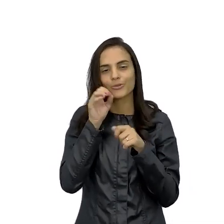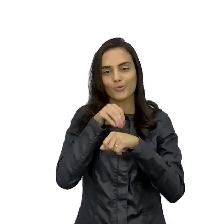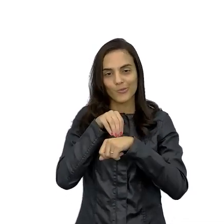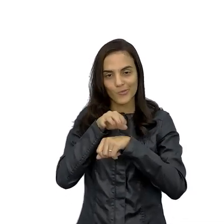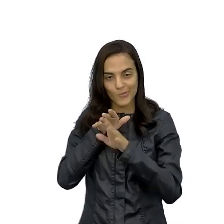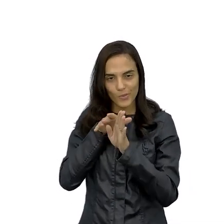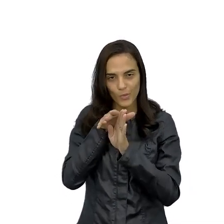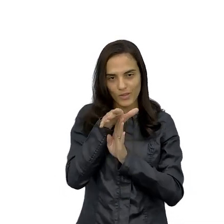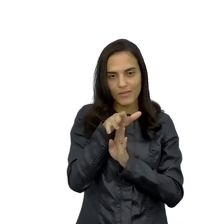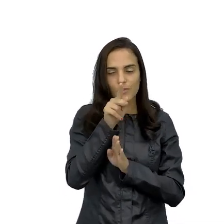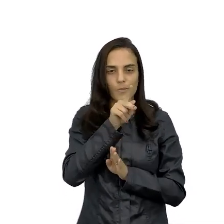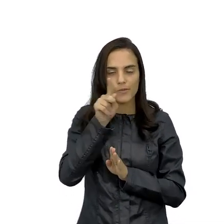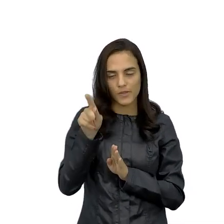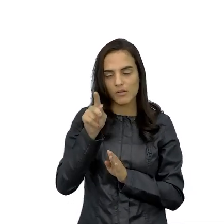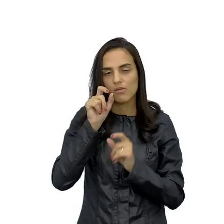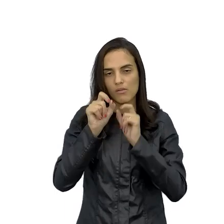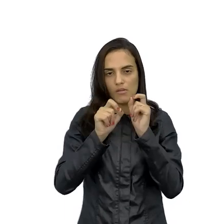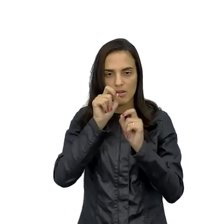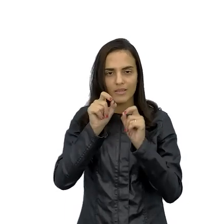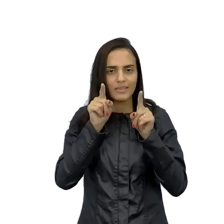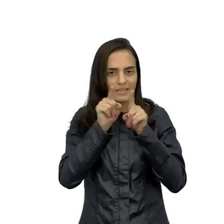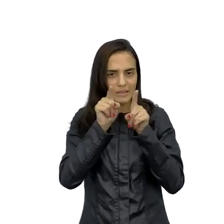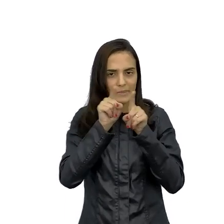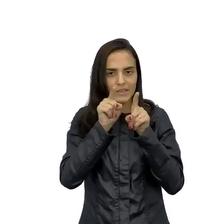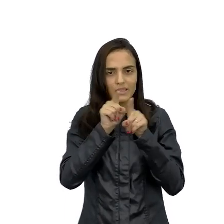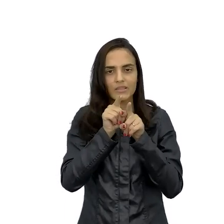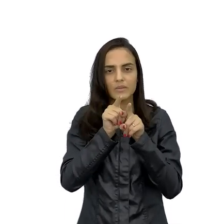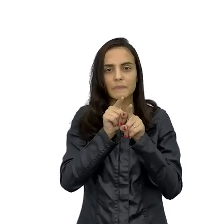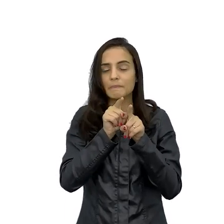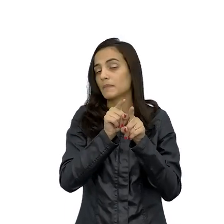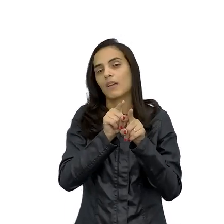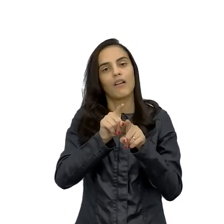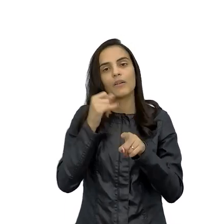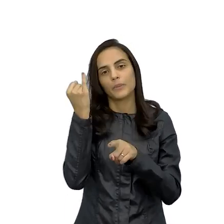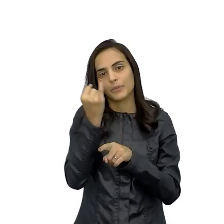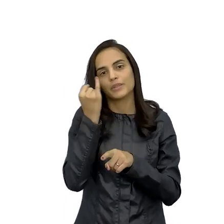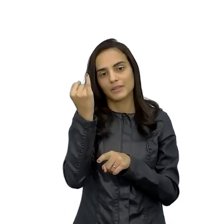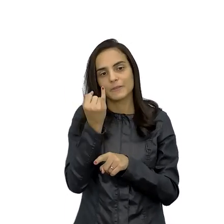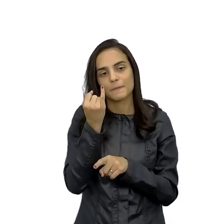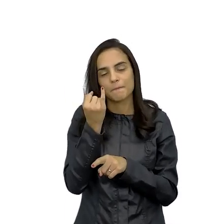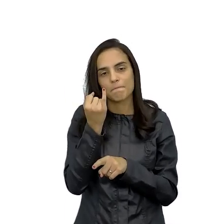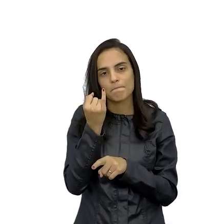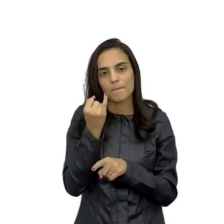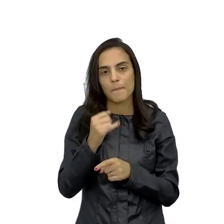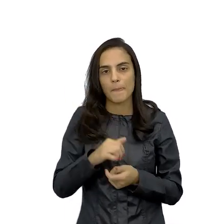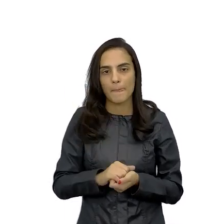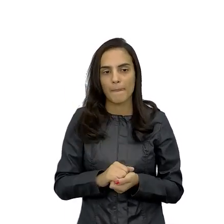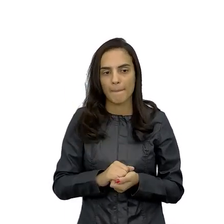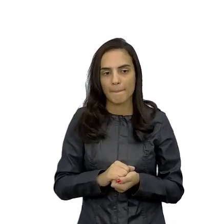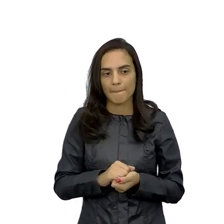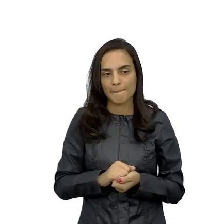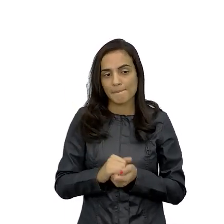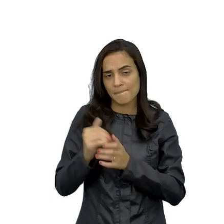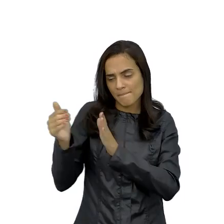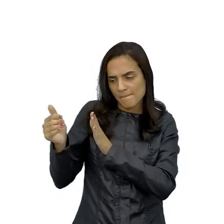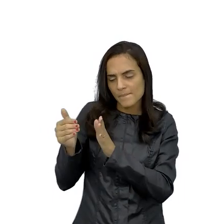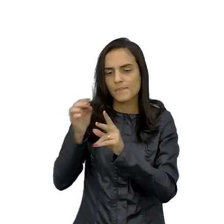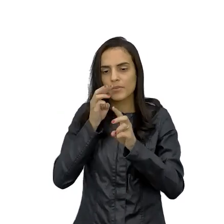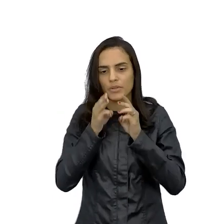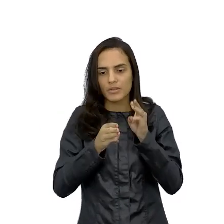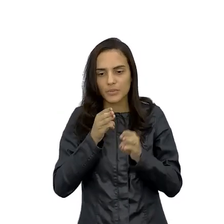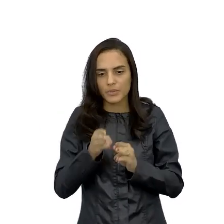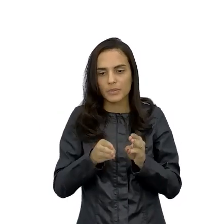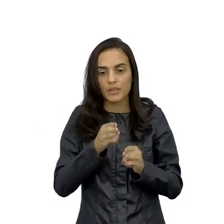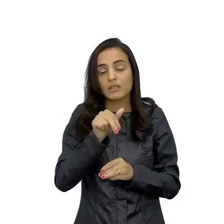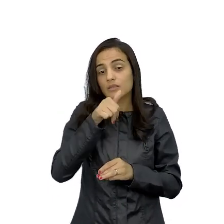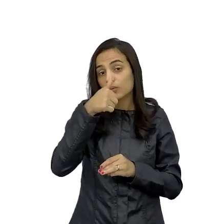de professores ali, ele também ocupa um papel imprescindível, seja durante o bimestre,